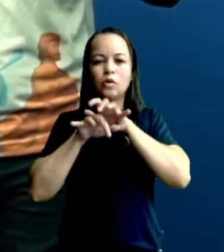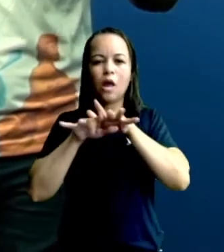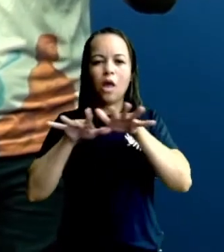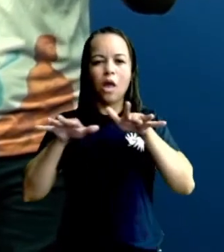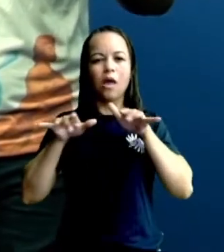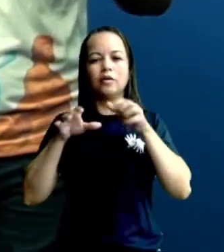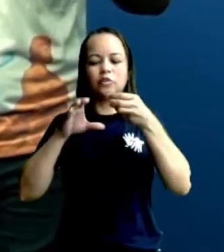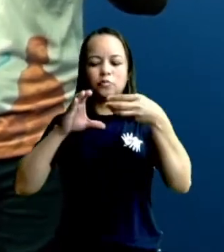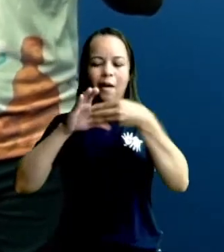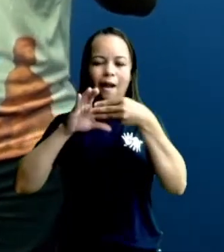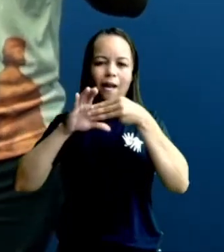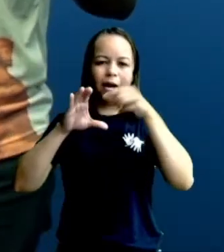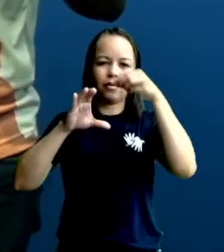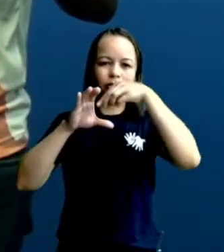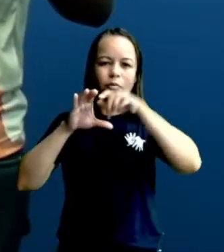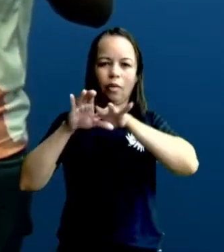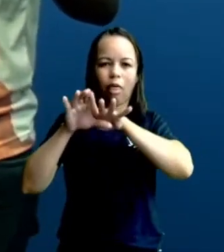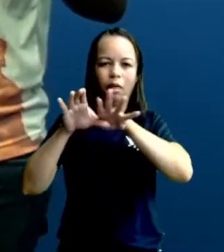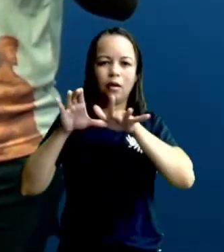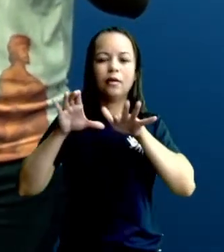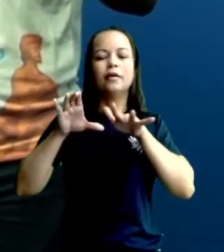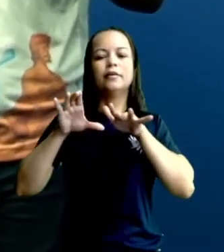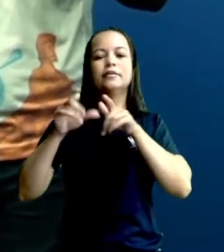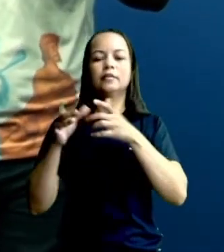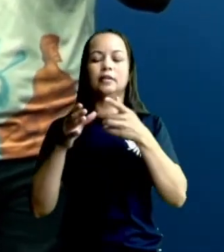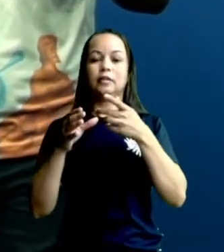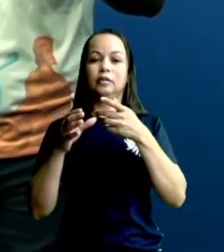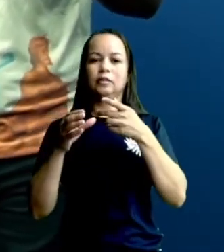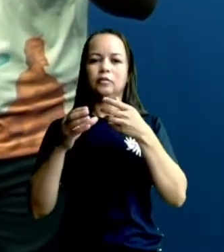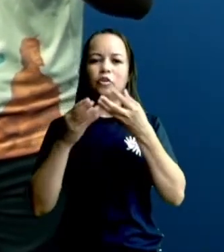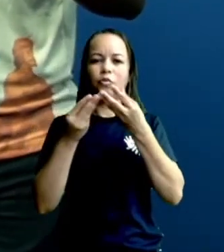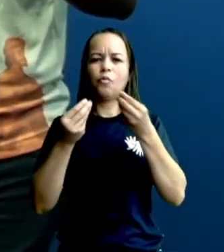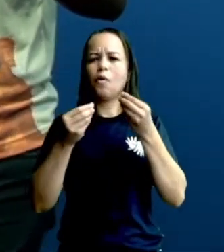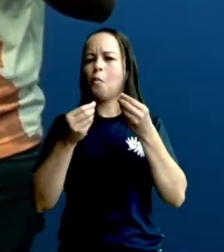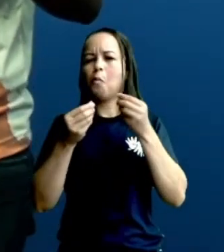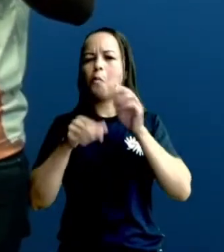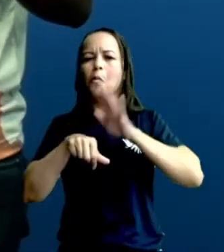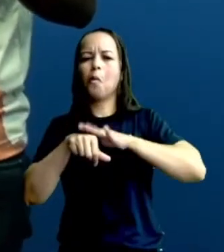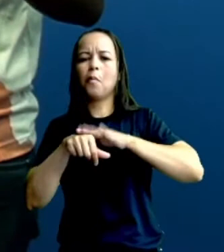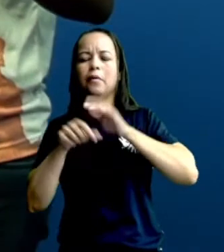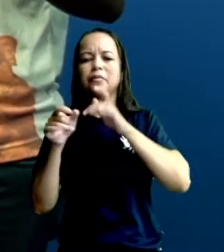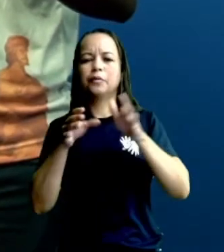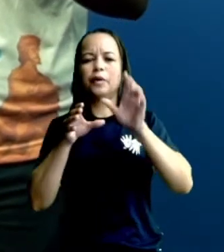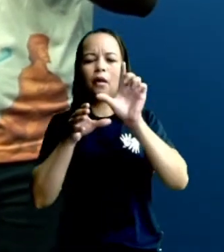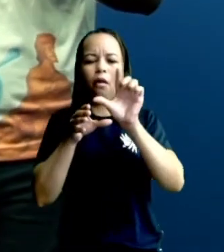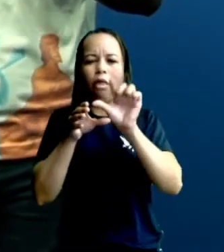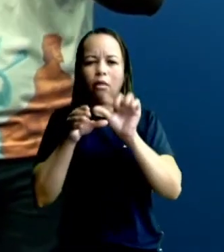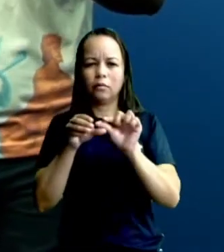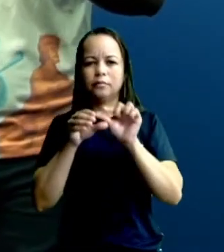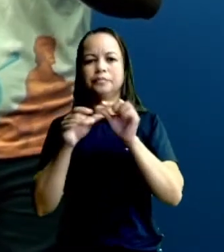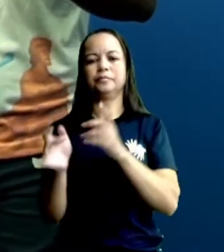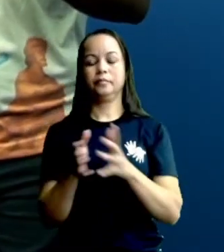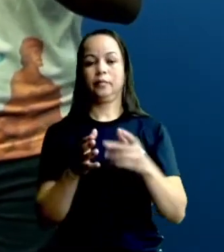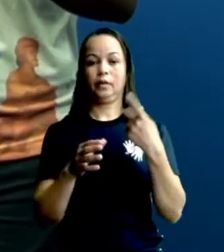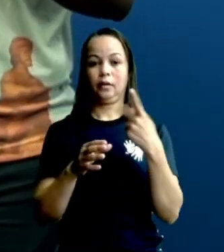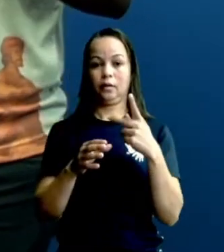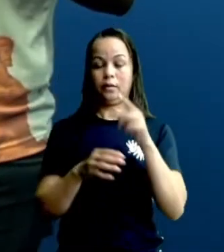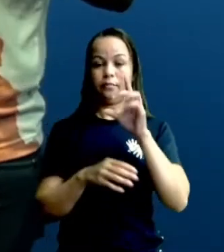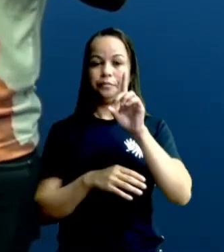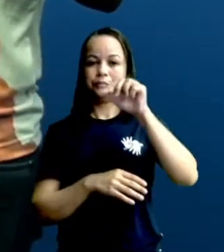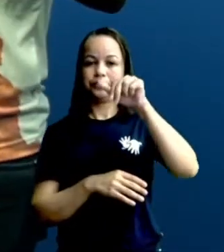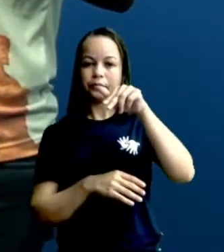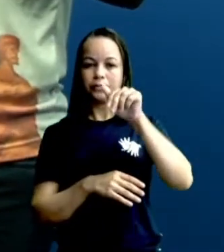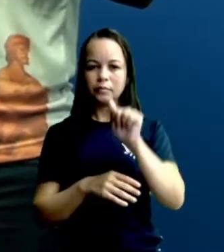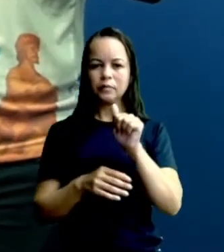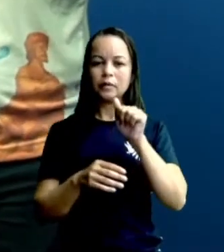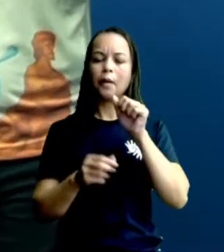espalhado dentro do núcleo, e aí chega uma fase que ele se condensa. E, inclusive, esse DNA ele pode ser